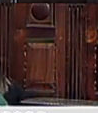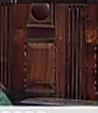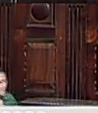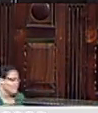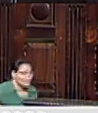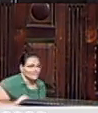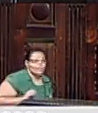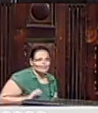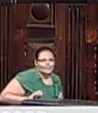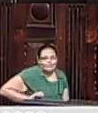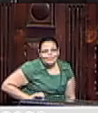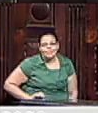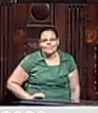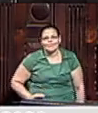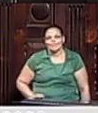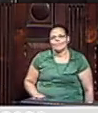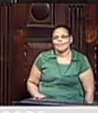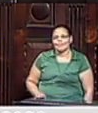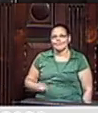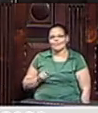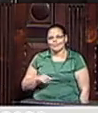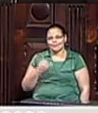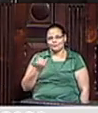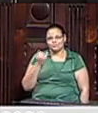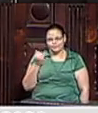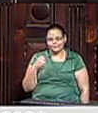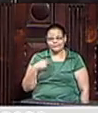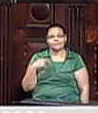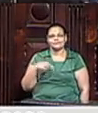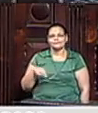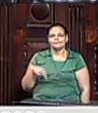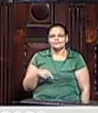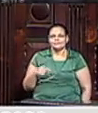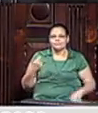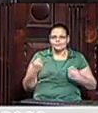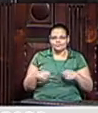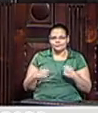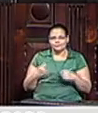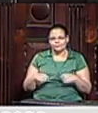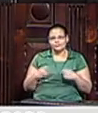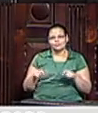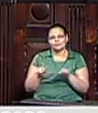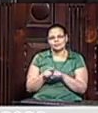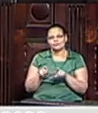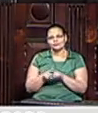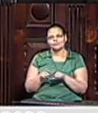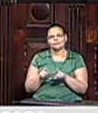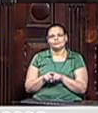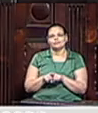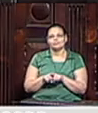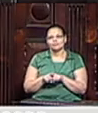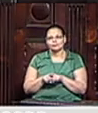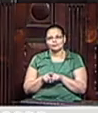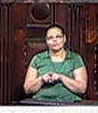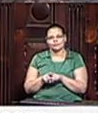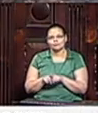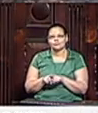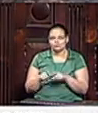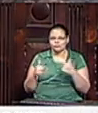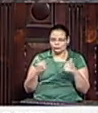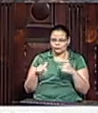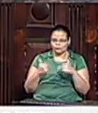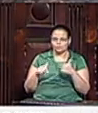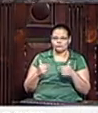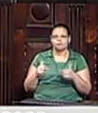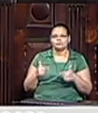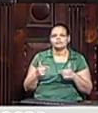Baixada, que liga a Baixada à Sul Fluminense, é fundamental e a gente está muito em cima disso. E a gente precisa também que você possa nos ajudar Vamos nessa trabalhar para isso.